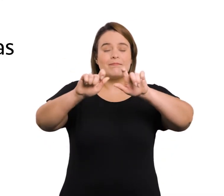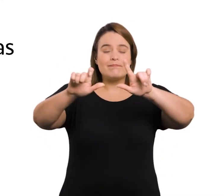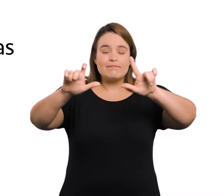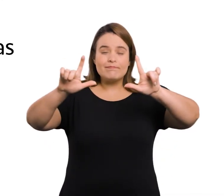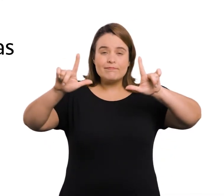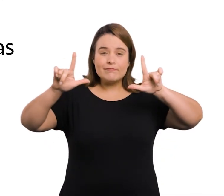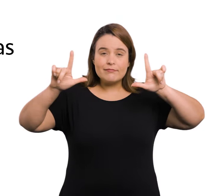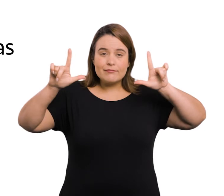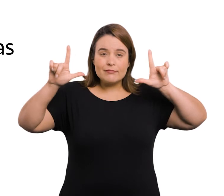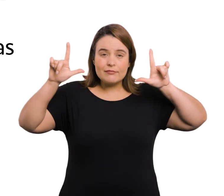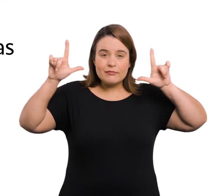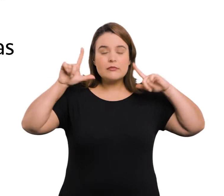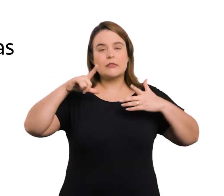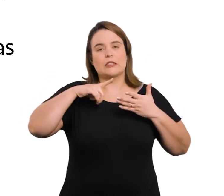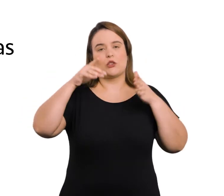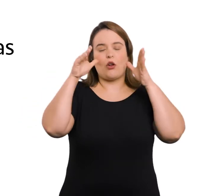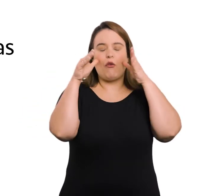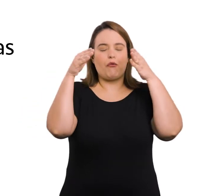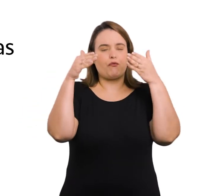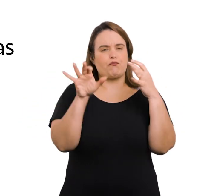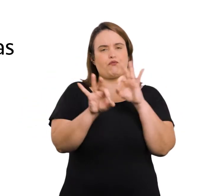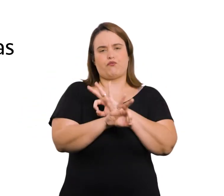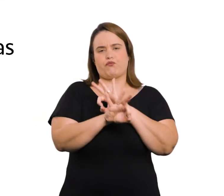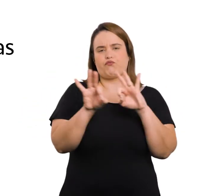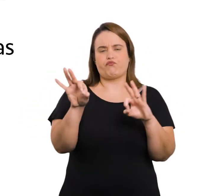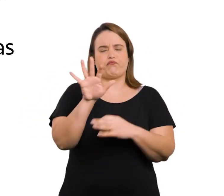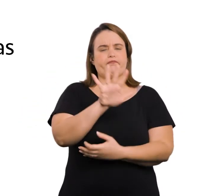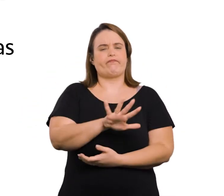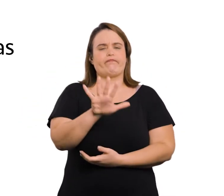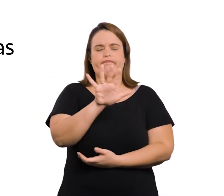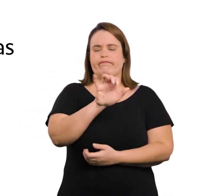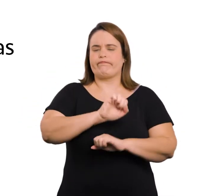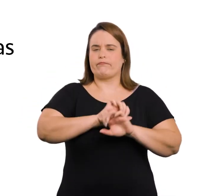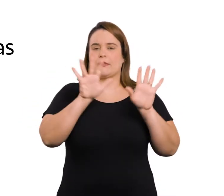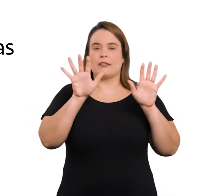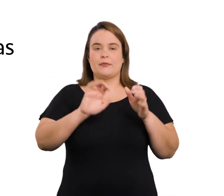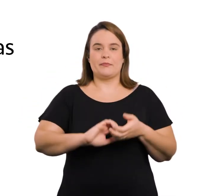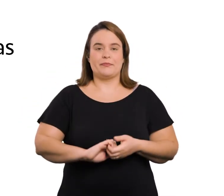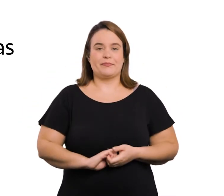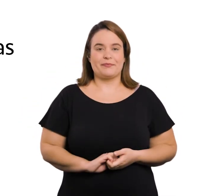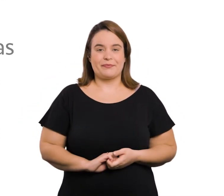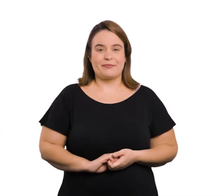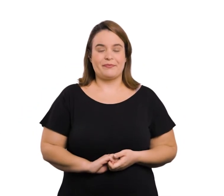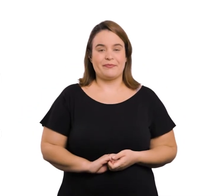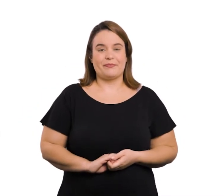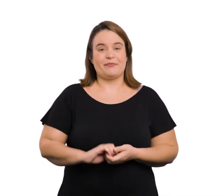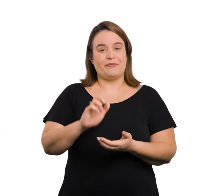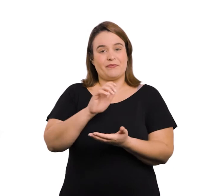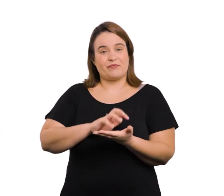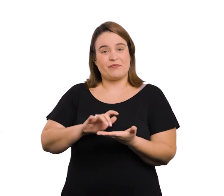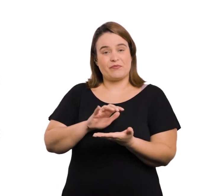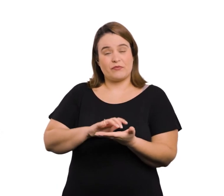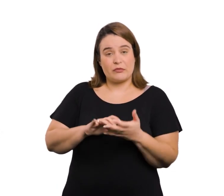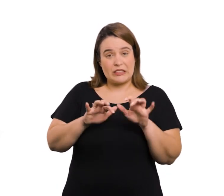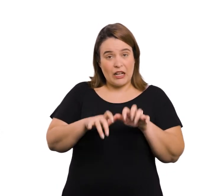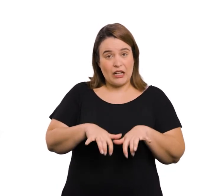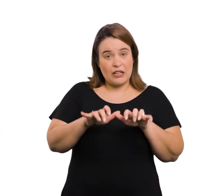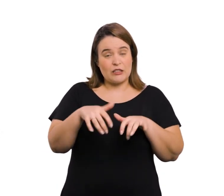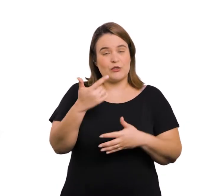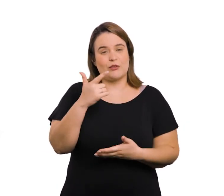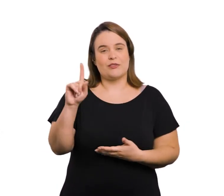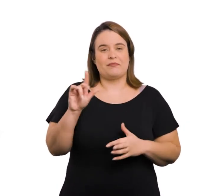grande capacidade de ampliação, mantendo ótimo foco e nitidez das imagens. Teclados